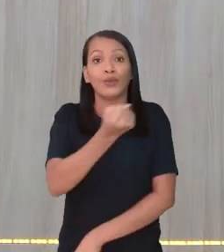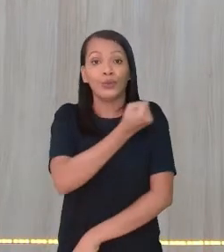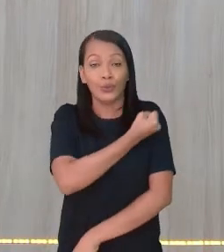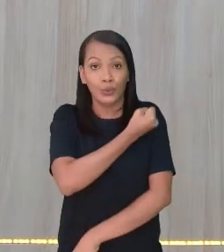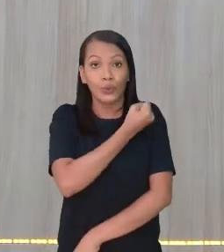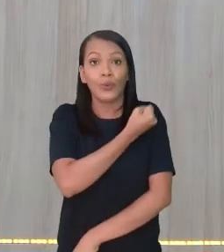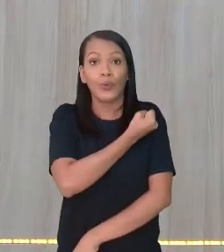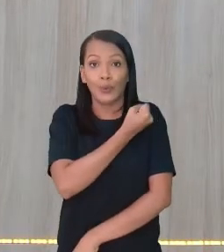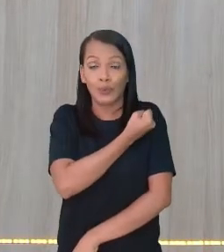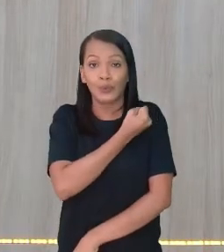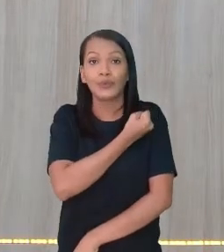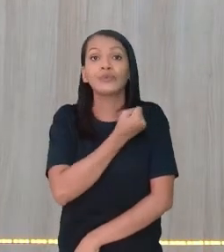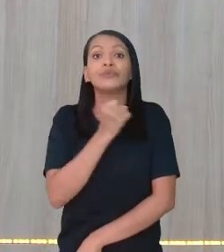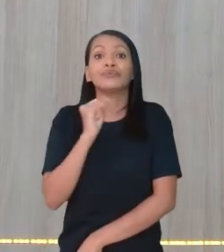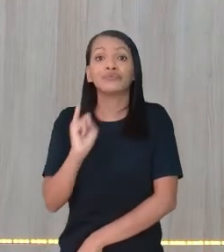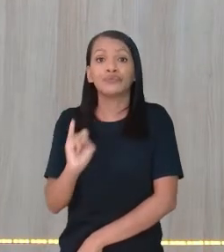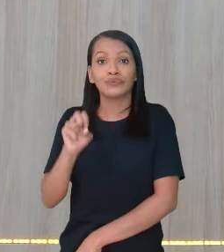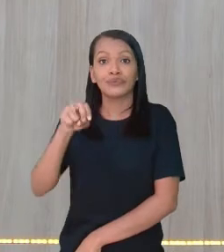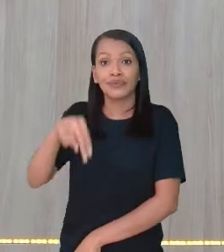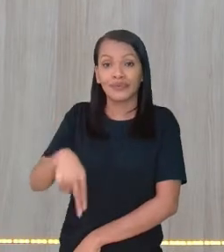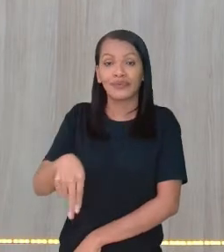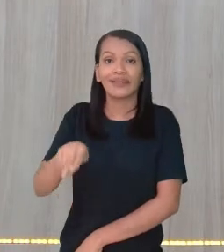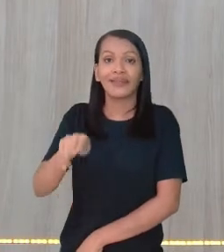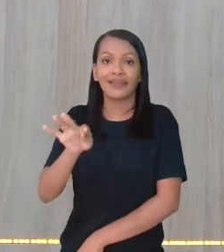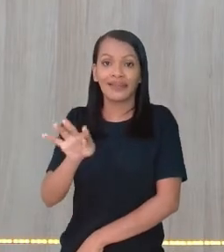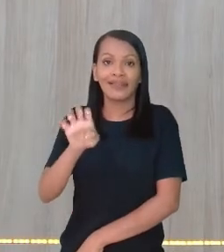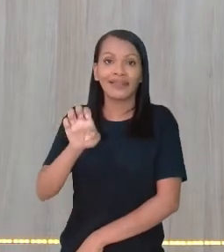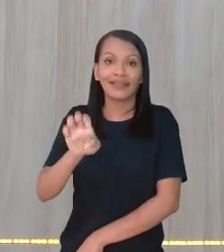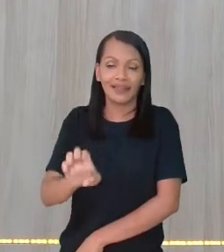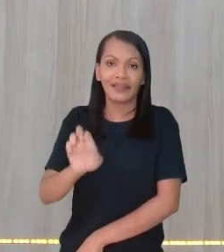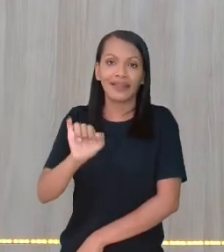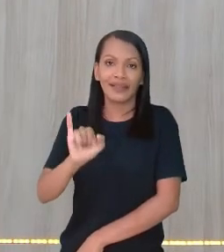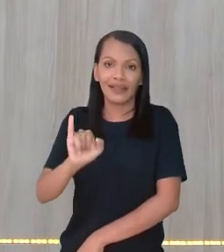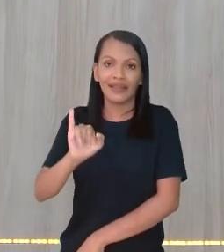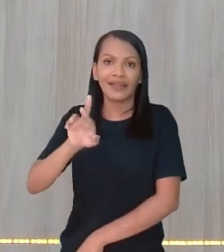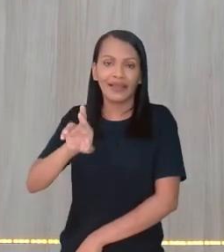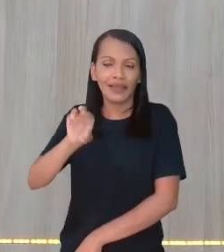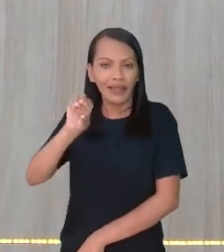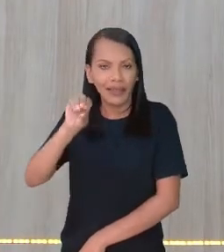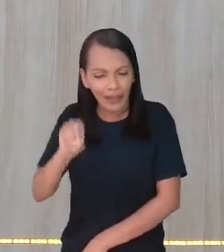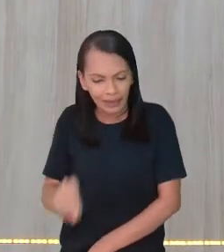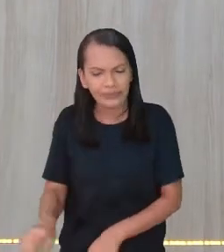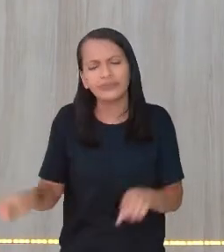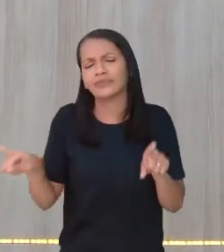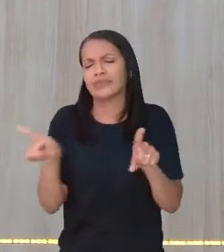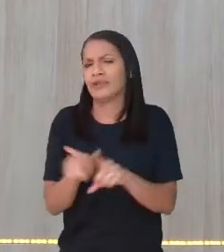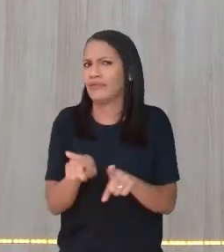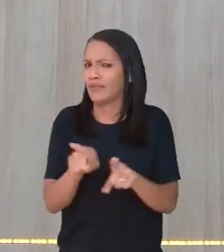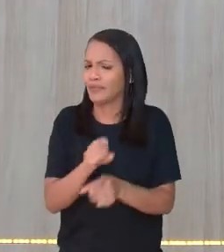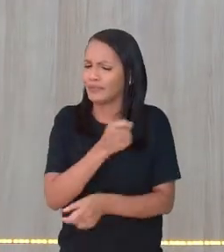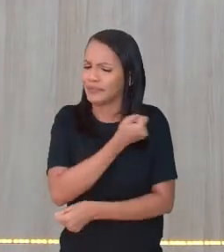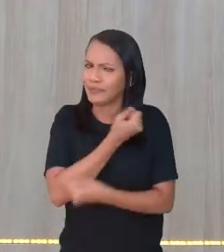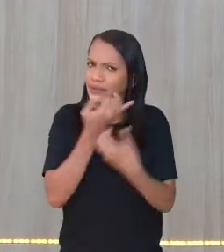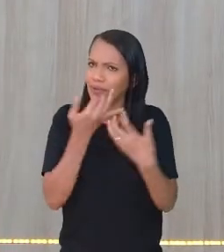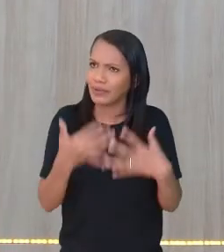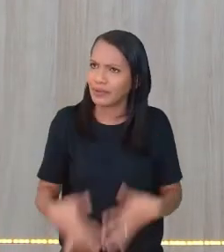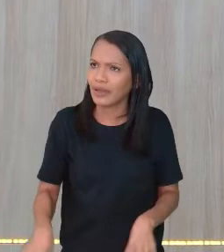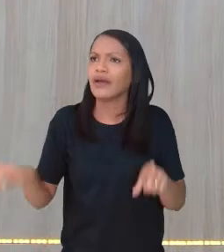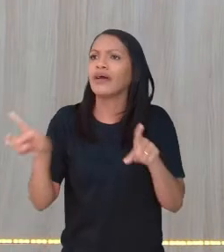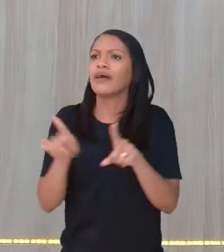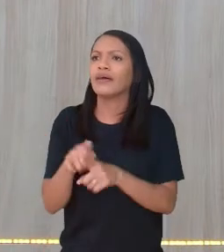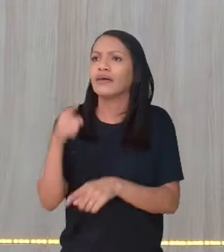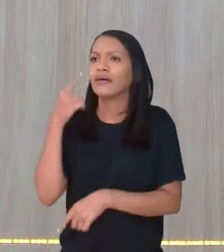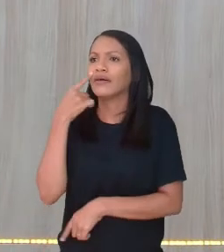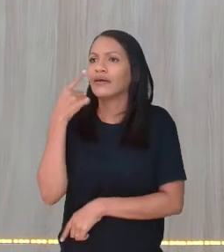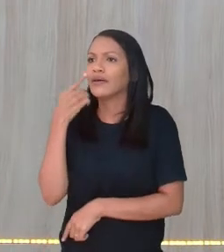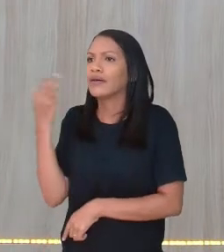número racional. As dízimas periódicas, né, que são aquelas divisões em que vamos ter o número